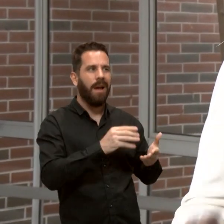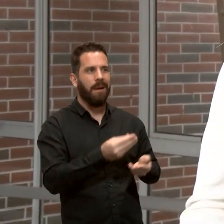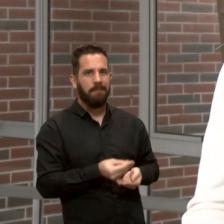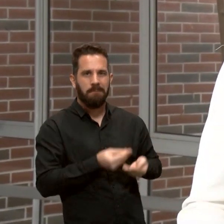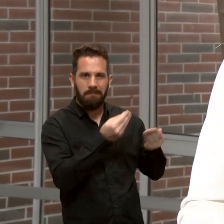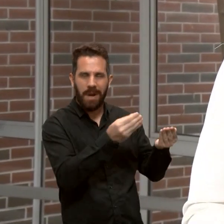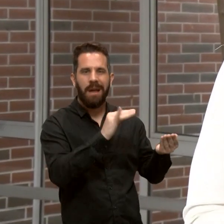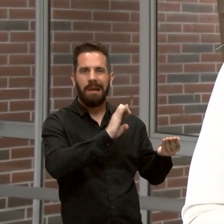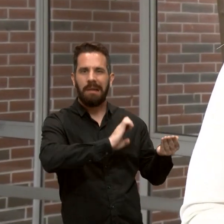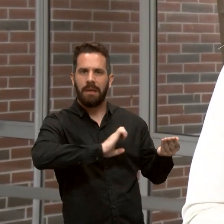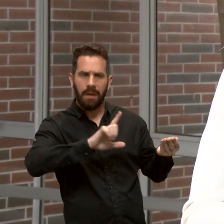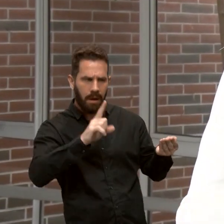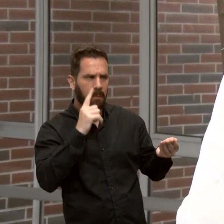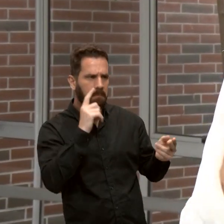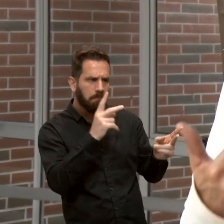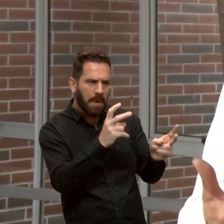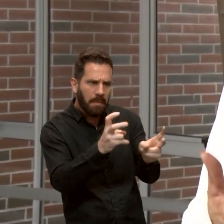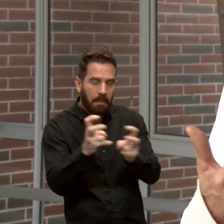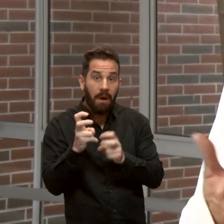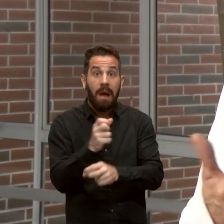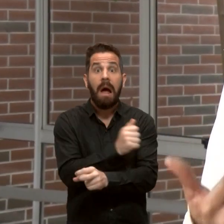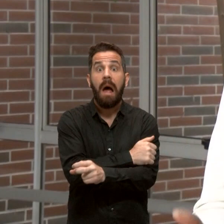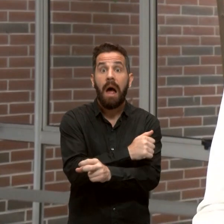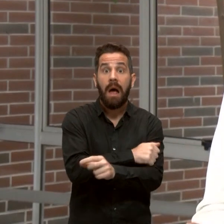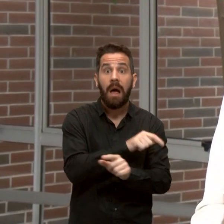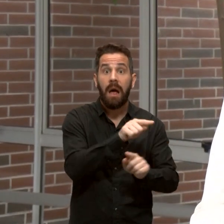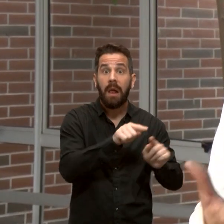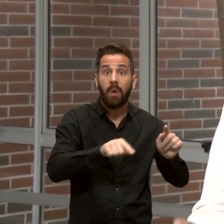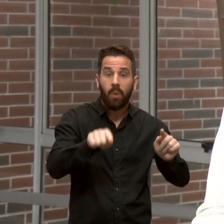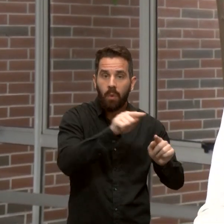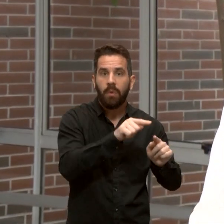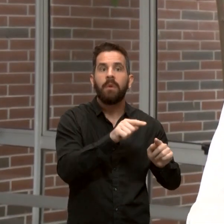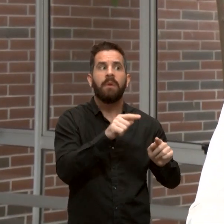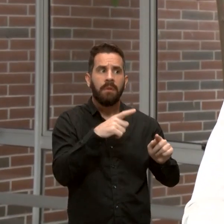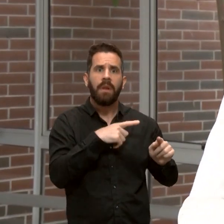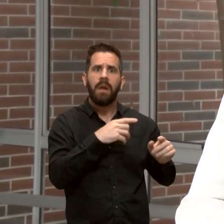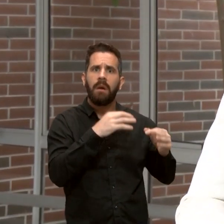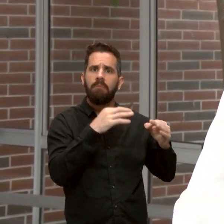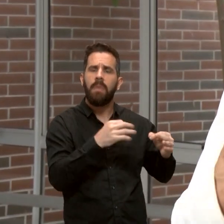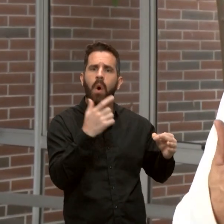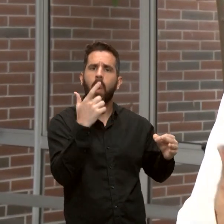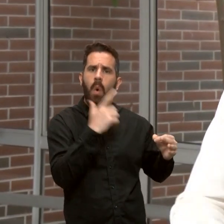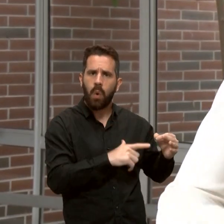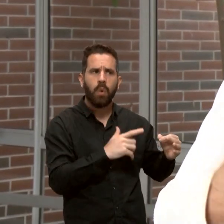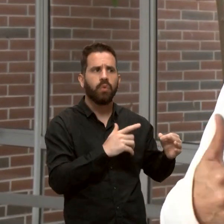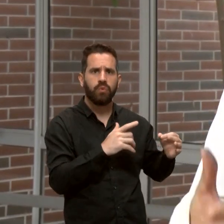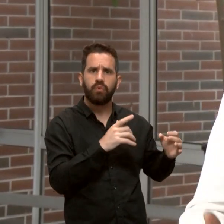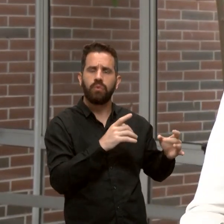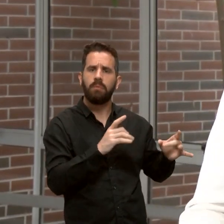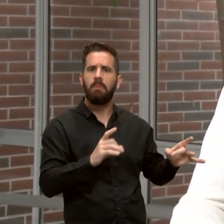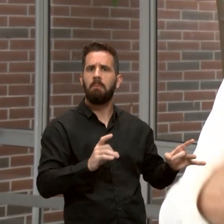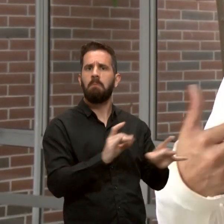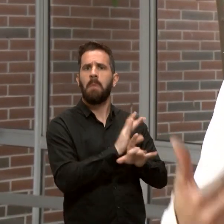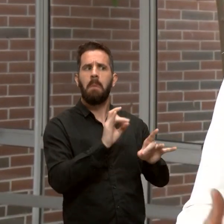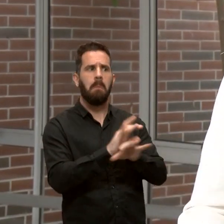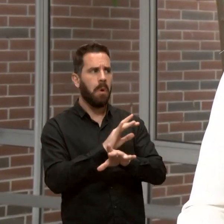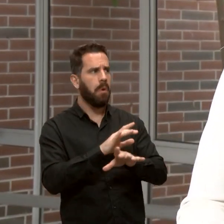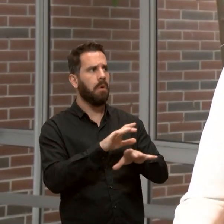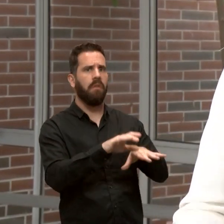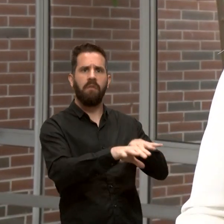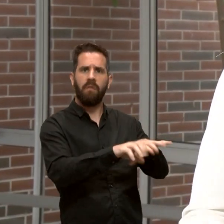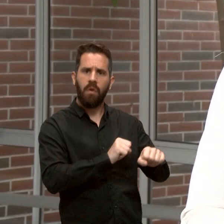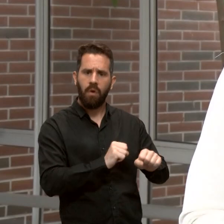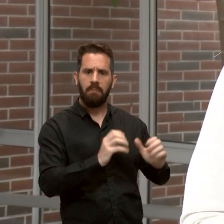fazendo estágio, eles têm uma velocidade de integralização adequada, ou seja, eles conseguem integralizar o seu curso no